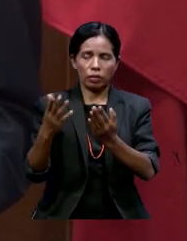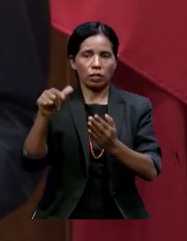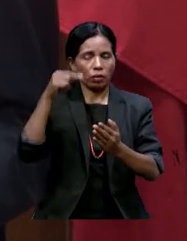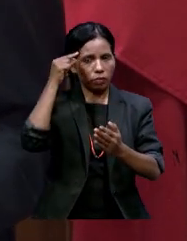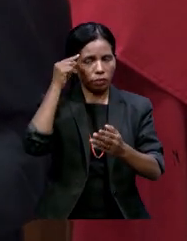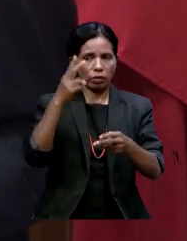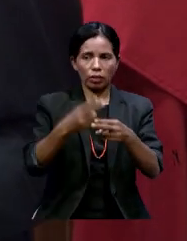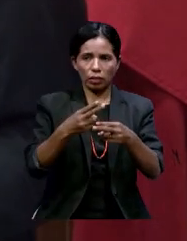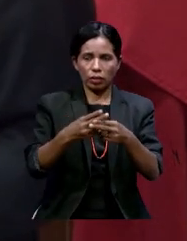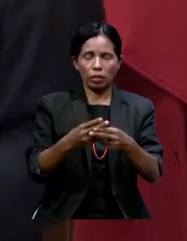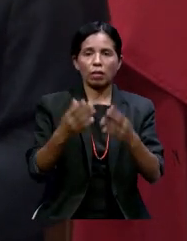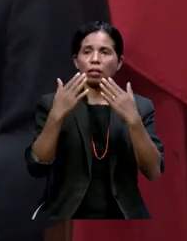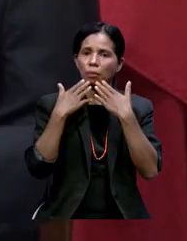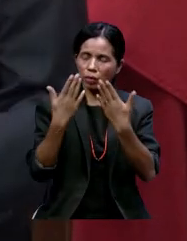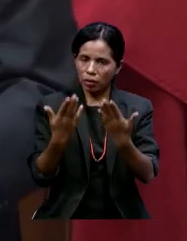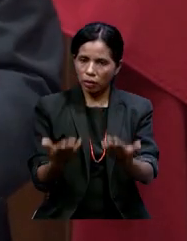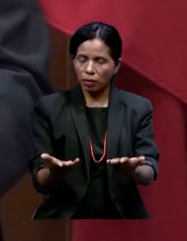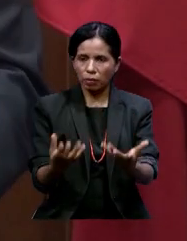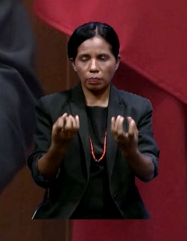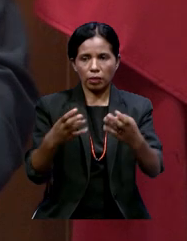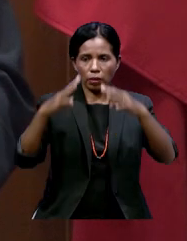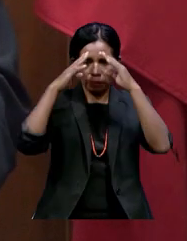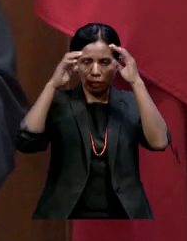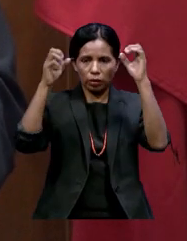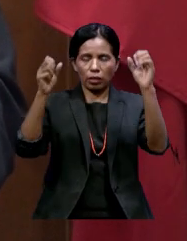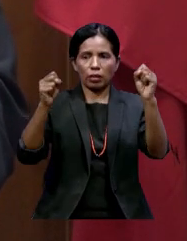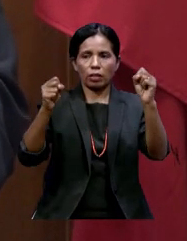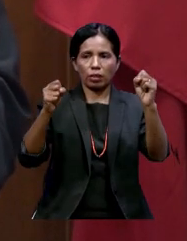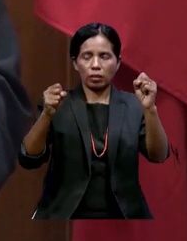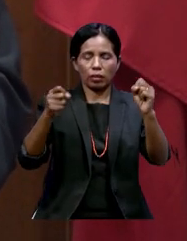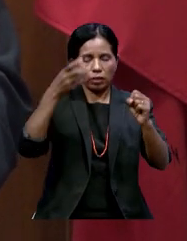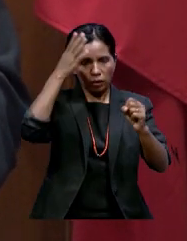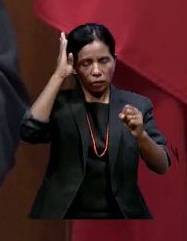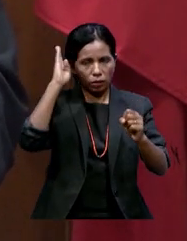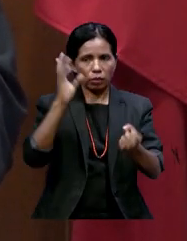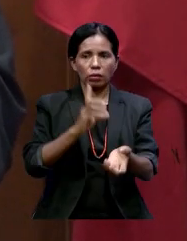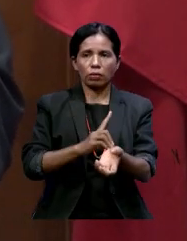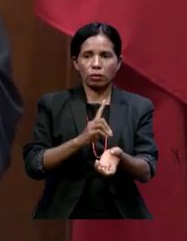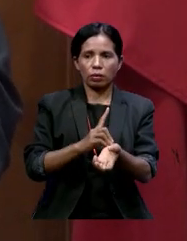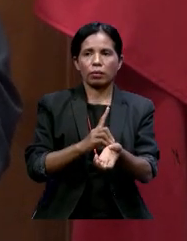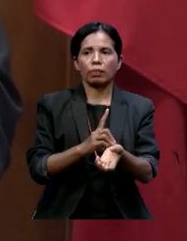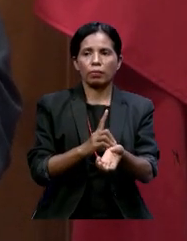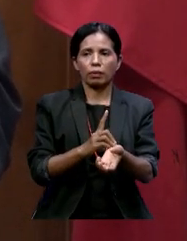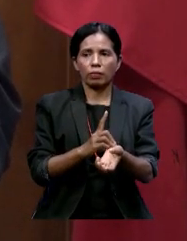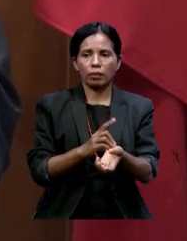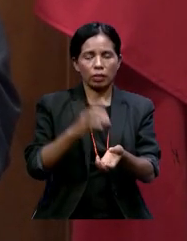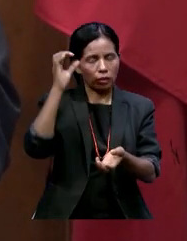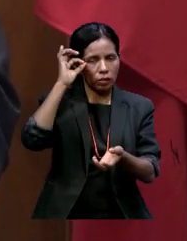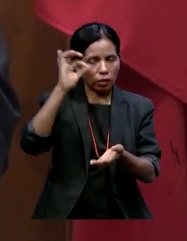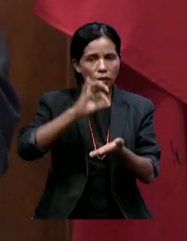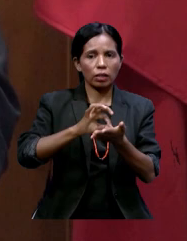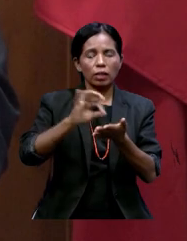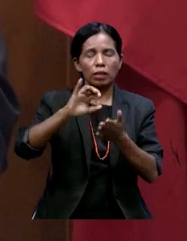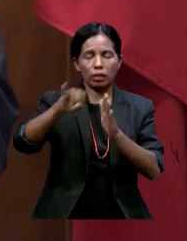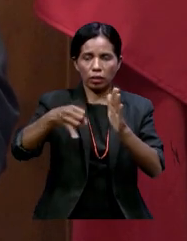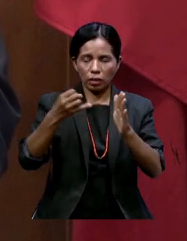gubernur agar Leste berdebat presensa, senyor doktor sekretaris jeral